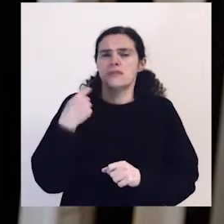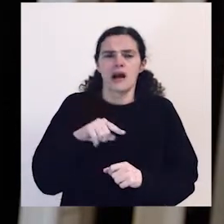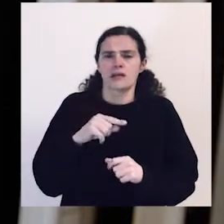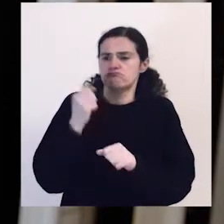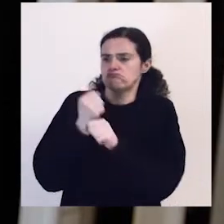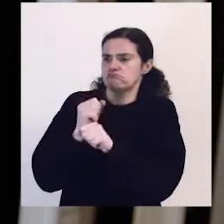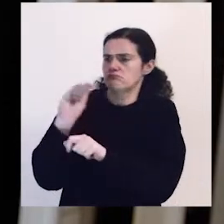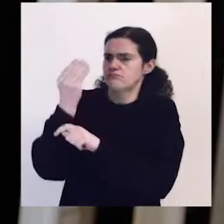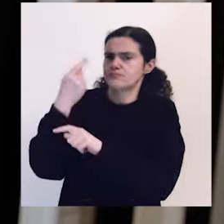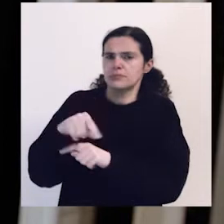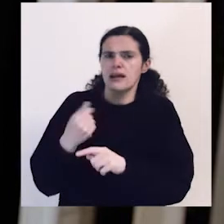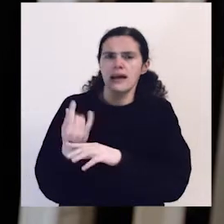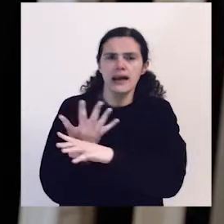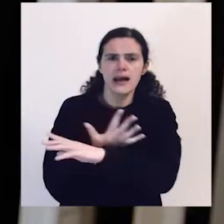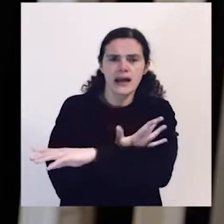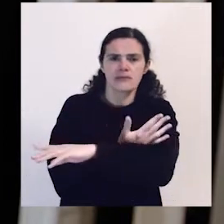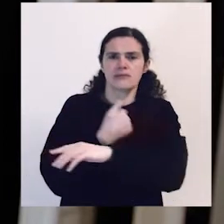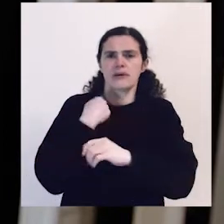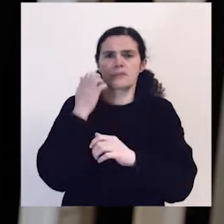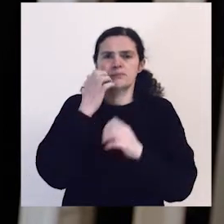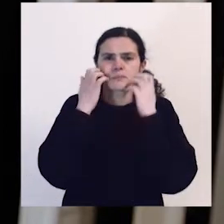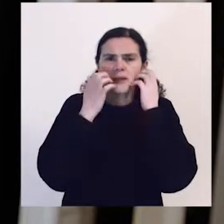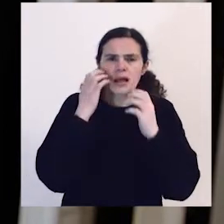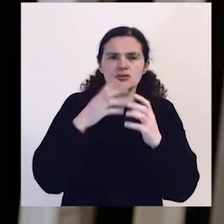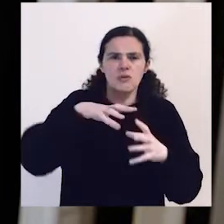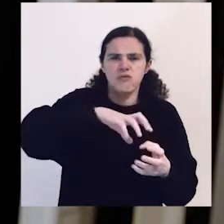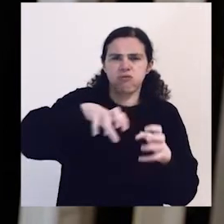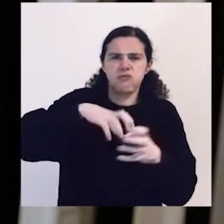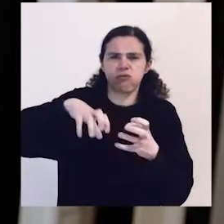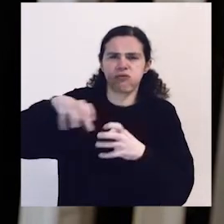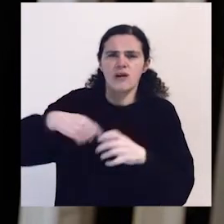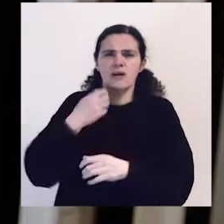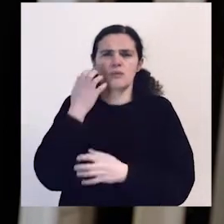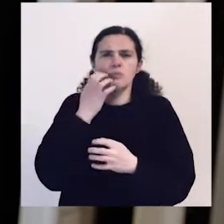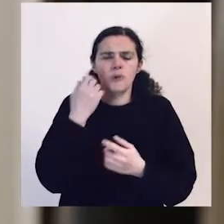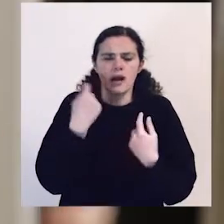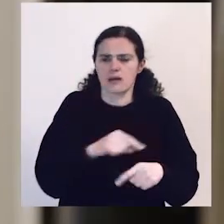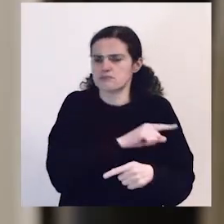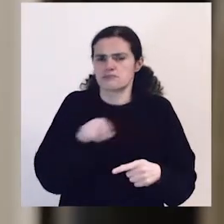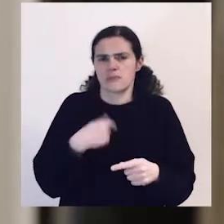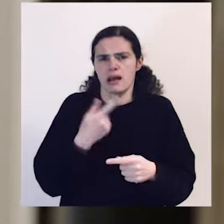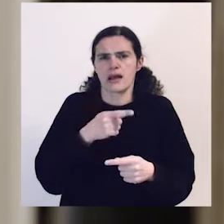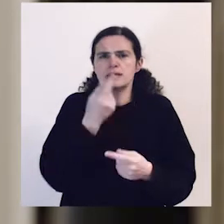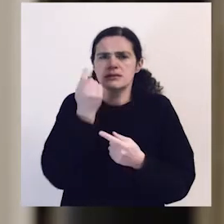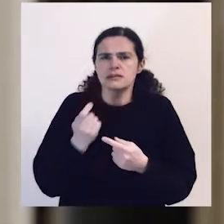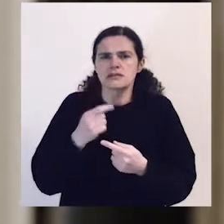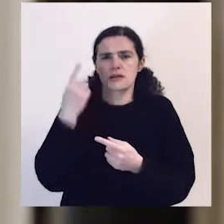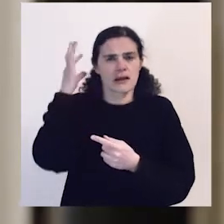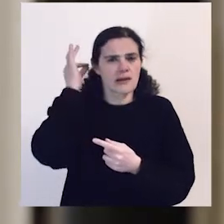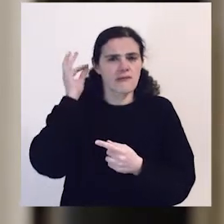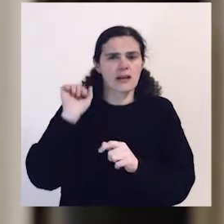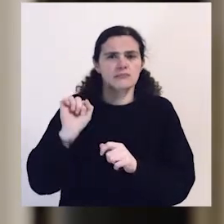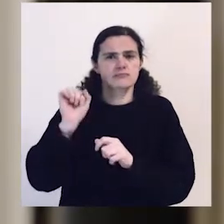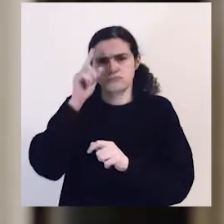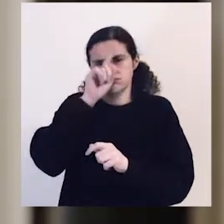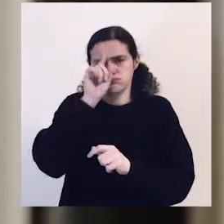Temos obras com relva, plásticos, espumas, borracha, temos desenhos com crina de cavalo, etc.